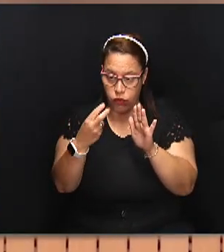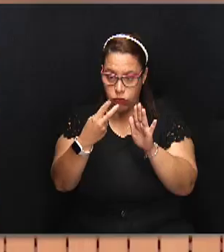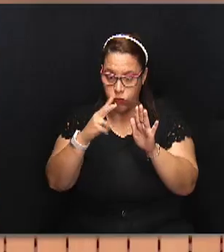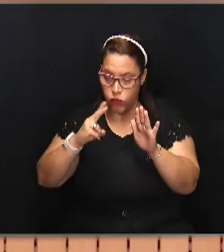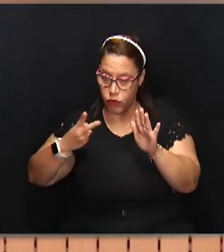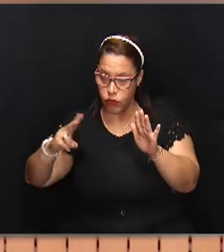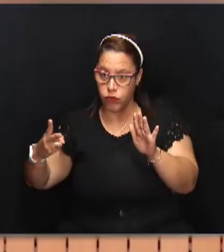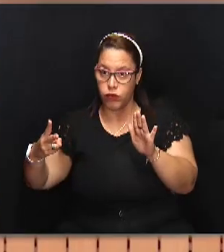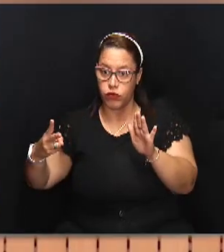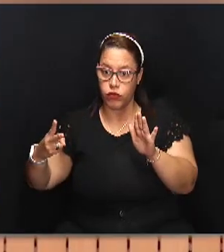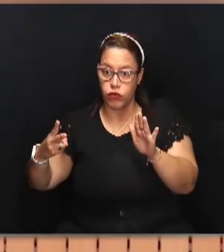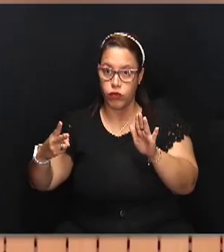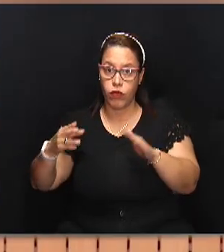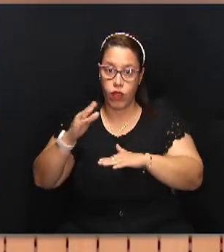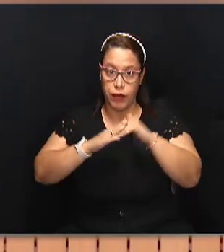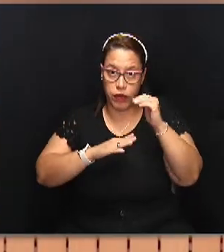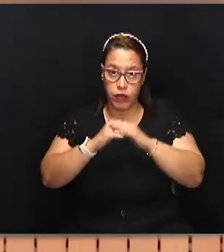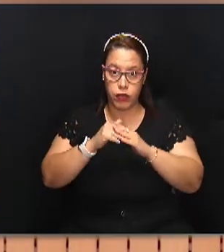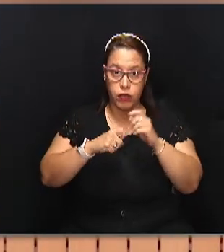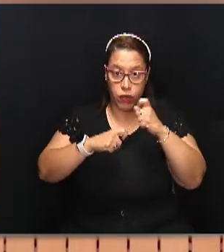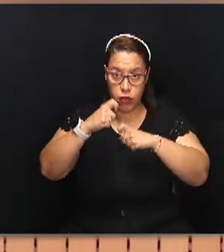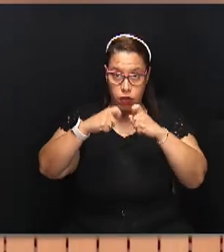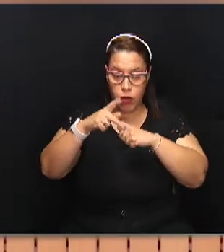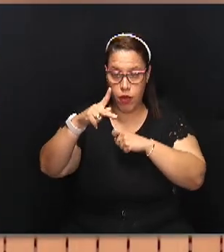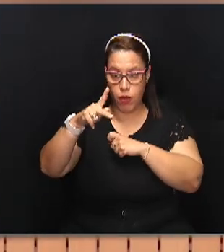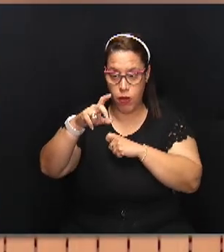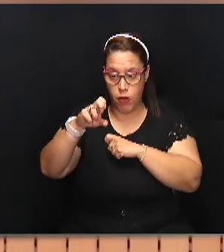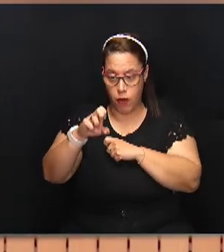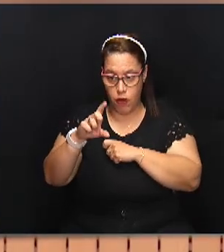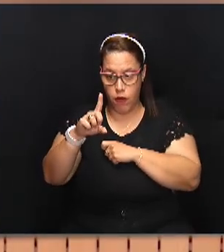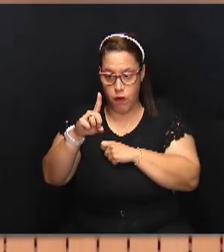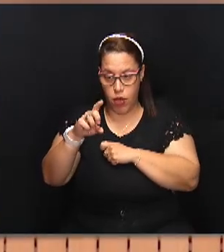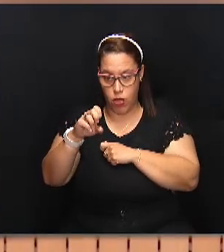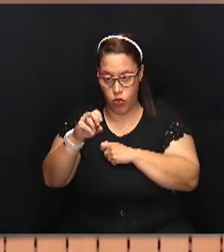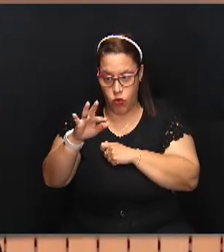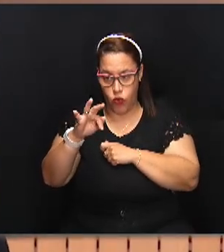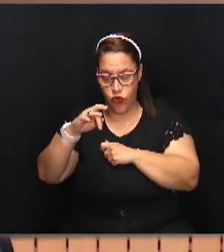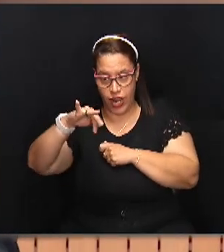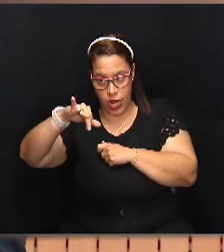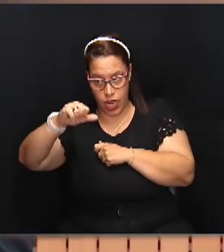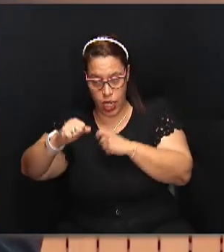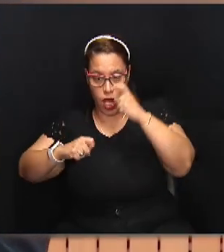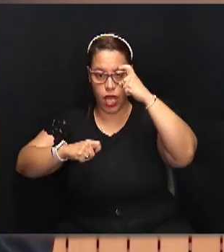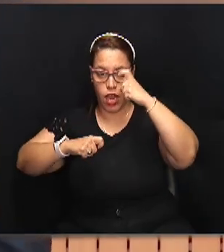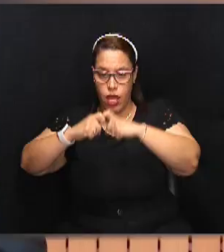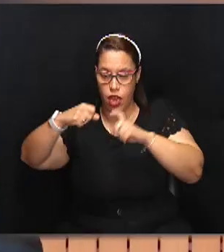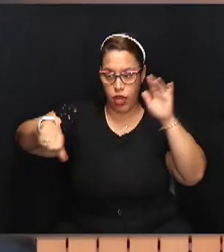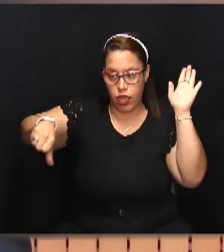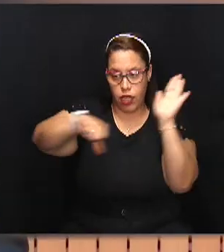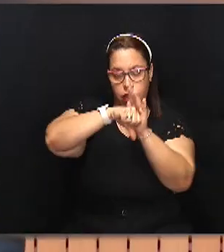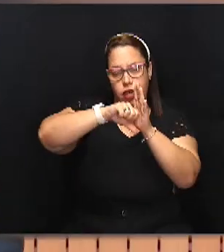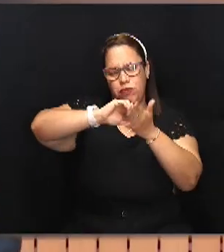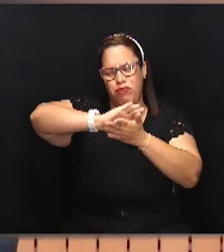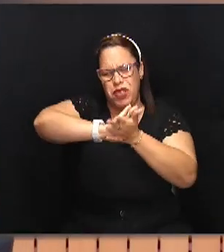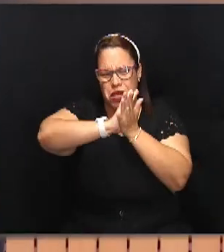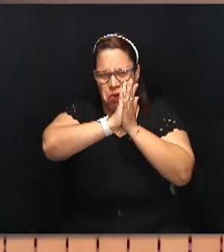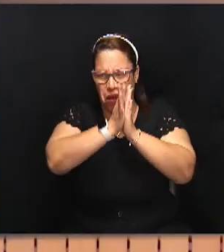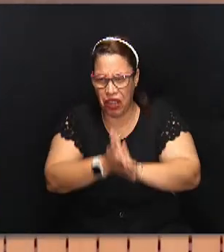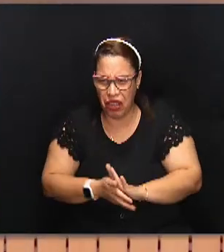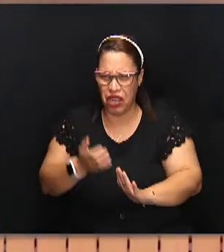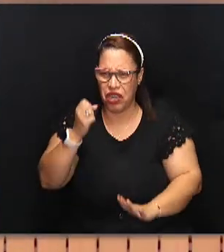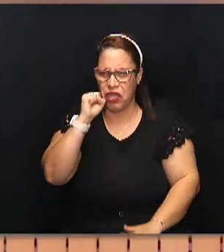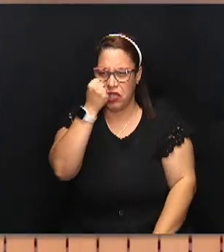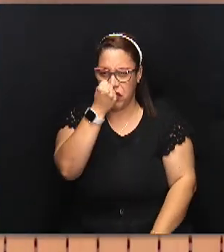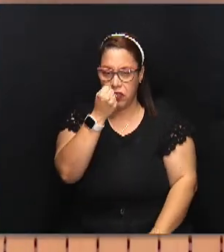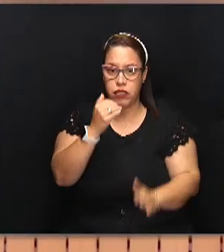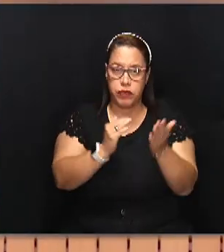2022, que trata a pedofilia como crime hediondo. Esse projeto já tramitou na Câmara dos Deputados, teve aprovação